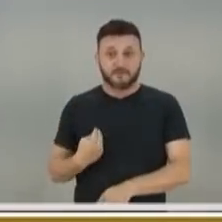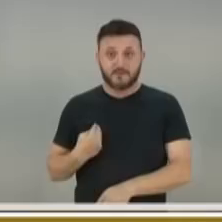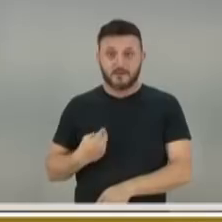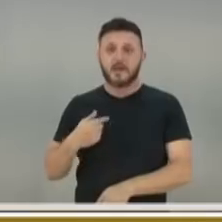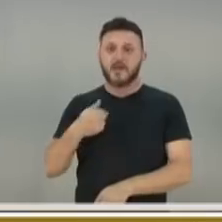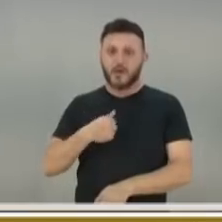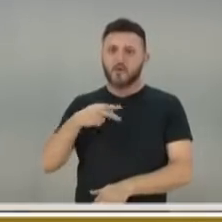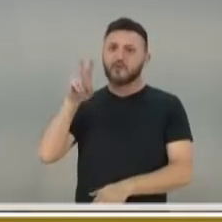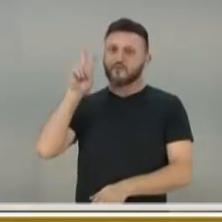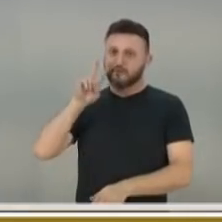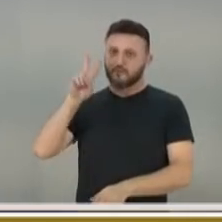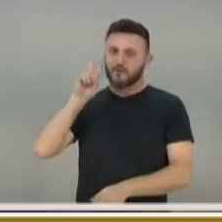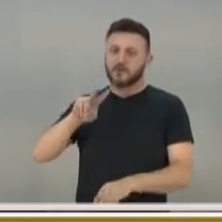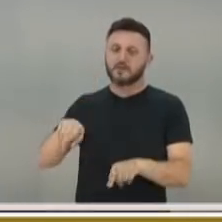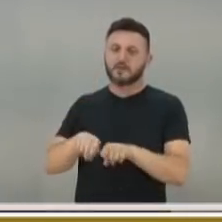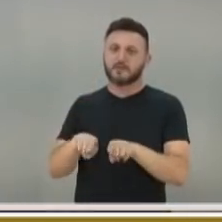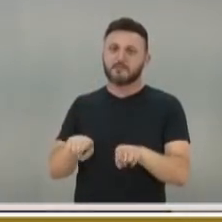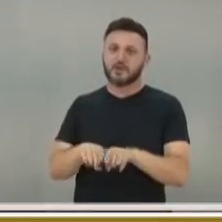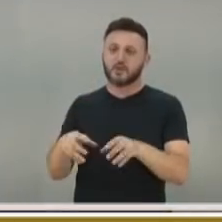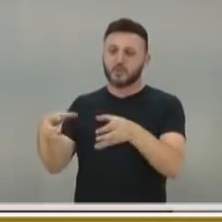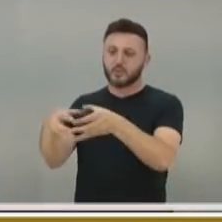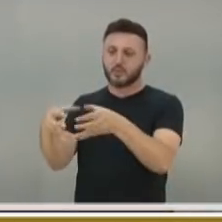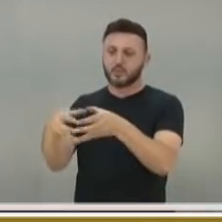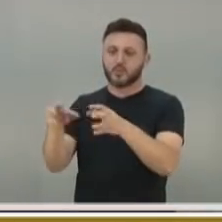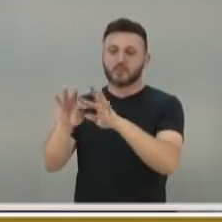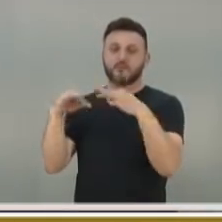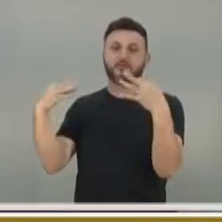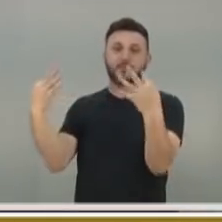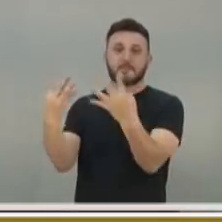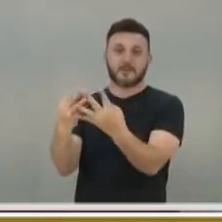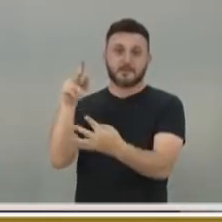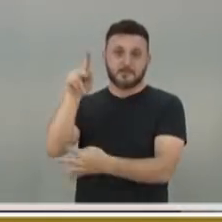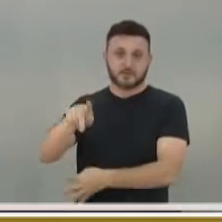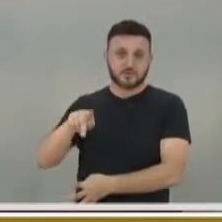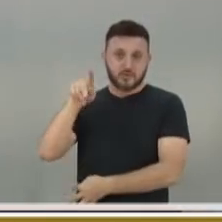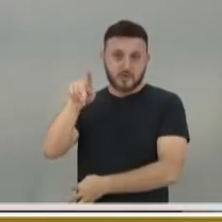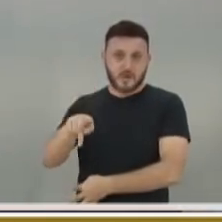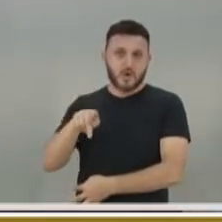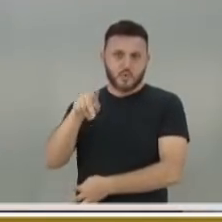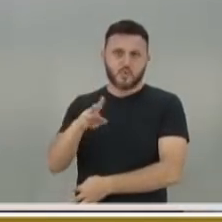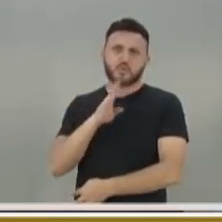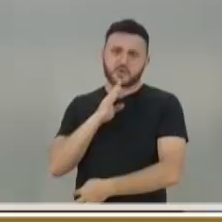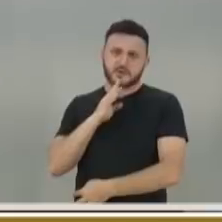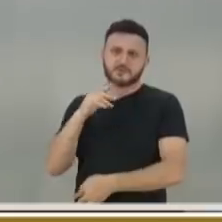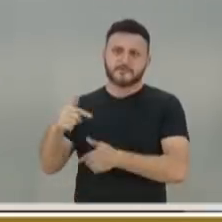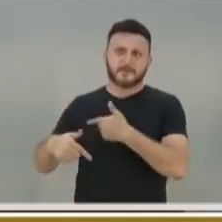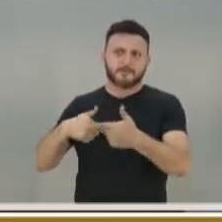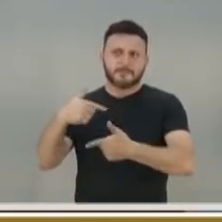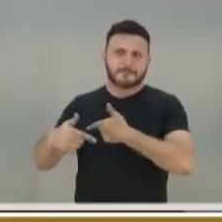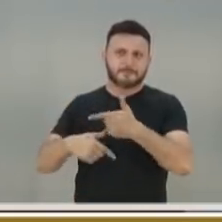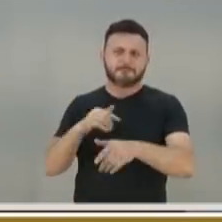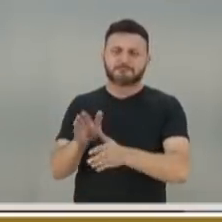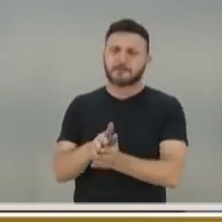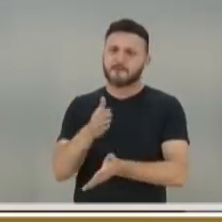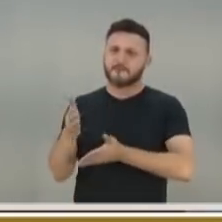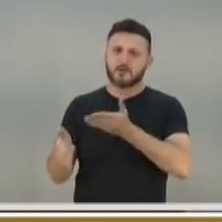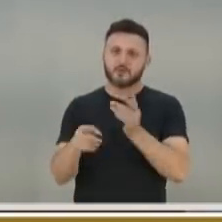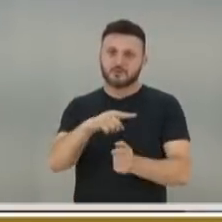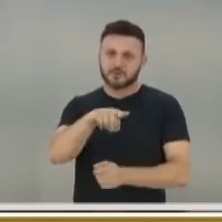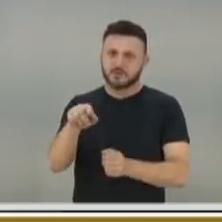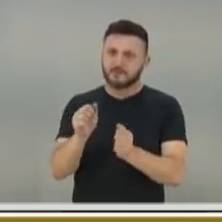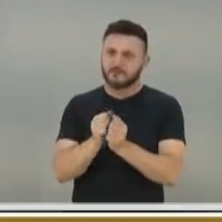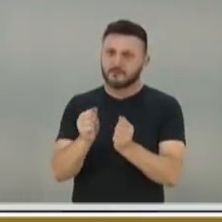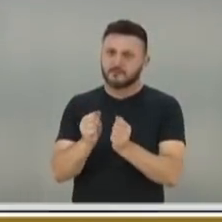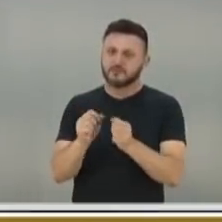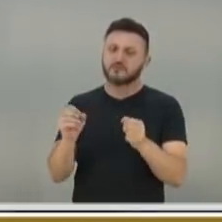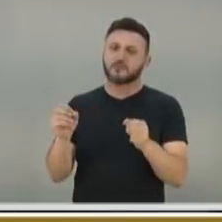também em Divinópolis alguns grupos da pastoral familiar e eu conheço o trabalho maravilhoso que fazem com casais, com os